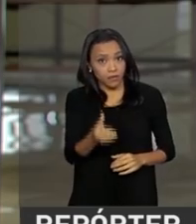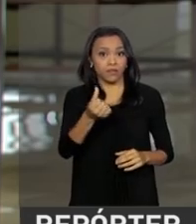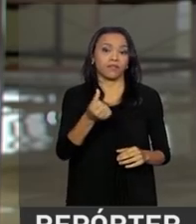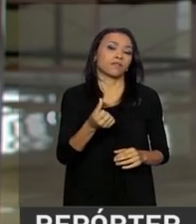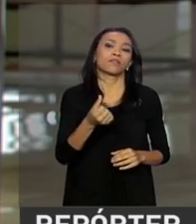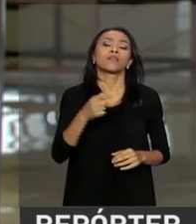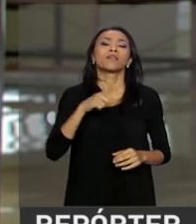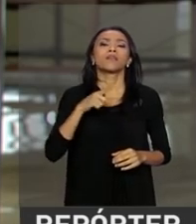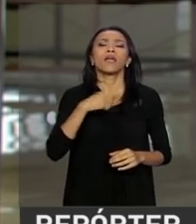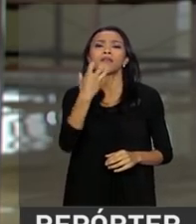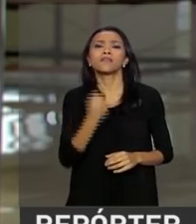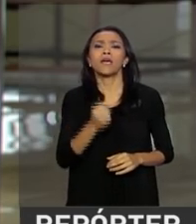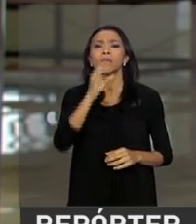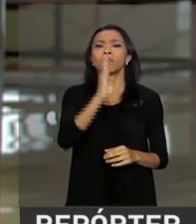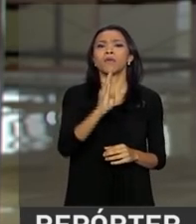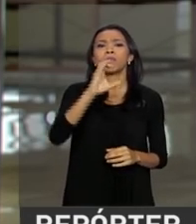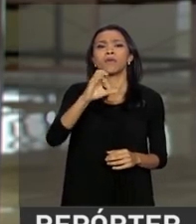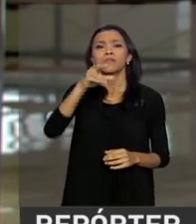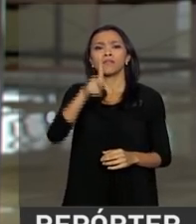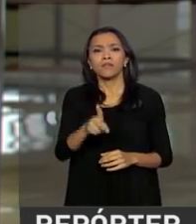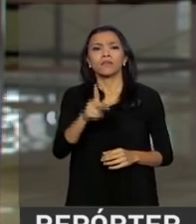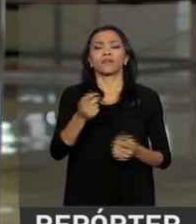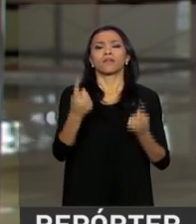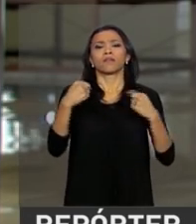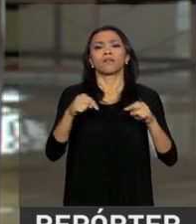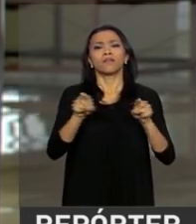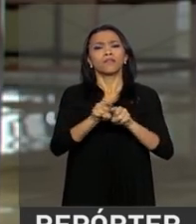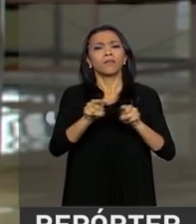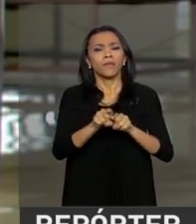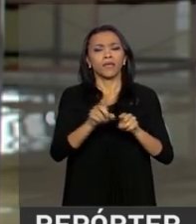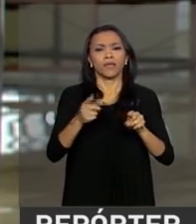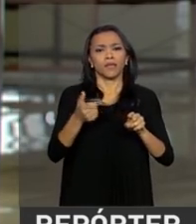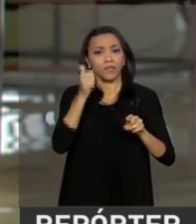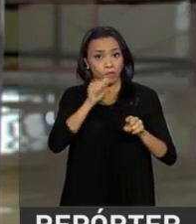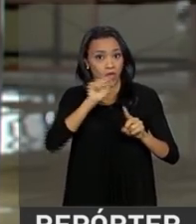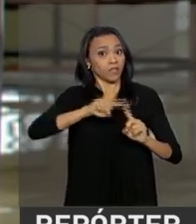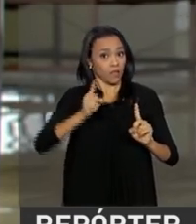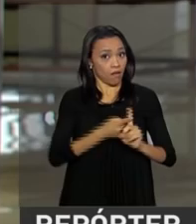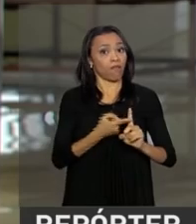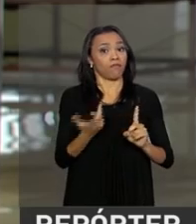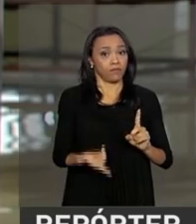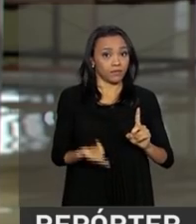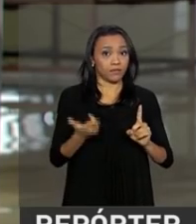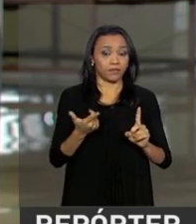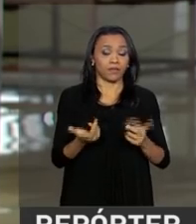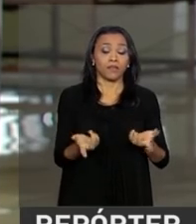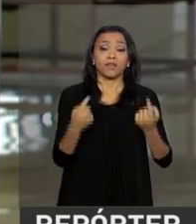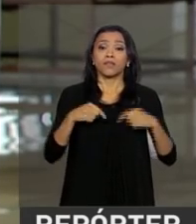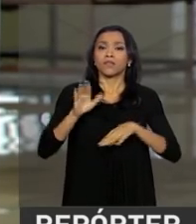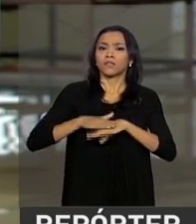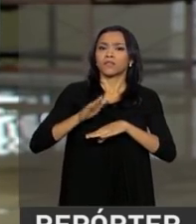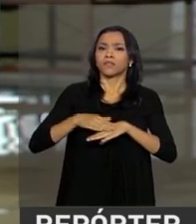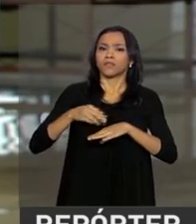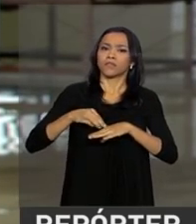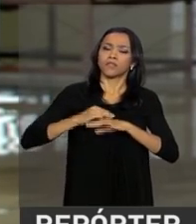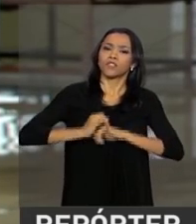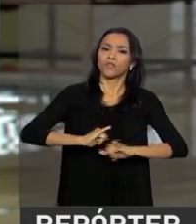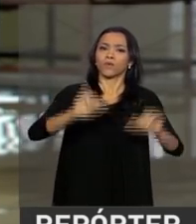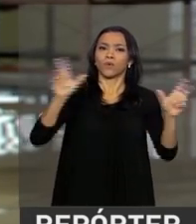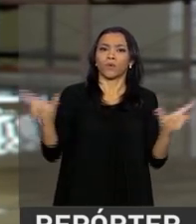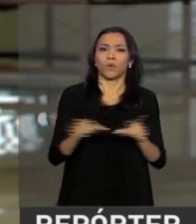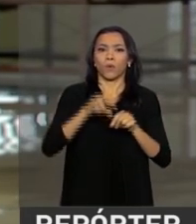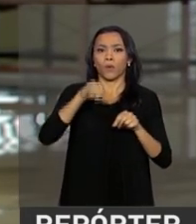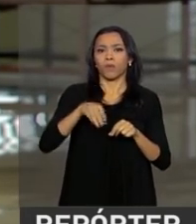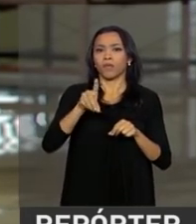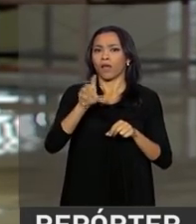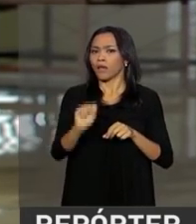prestação continuada, e também ações direcionadas para as gestantes. Segundo o Ministério do Desenvolvimento Social e